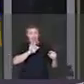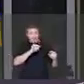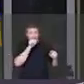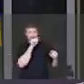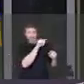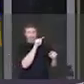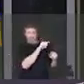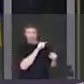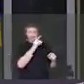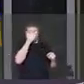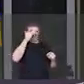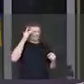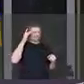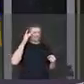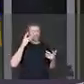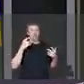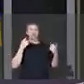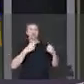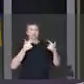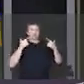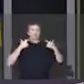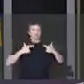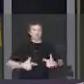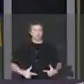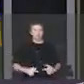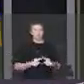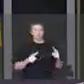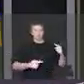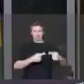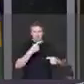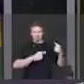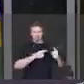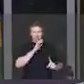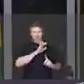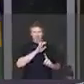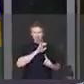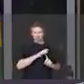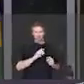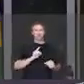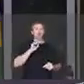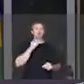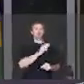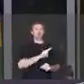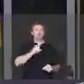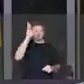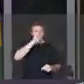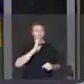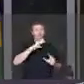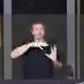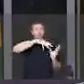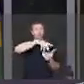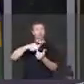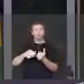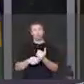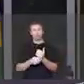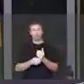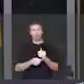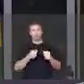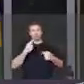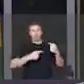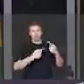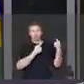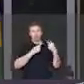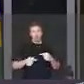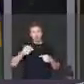de pessoas que teriam que ser isentas, estão fazendo política e sujando o nome do Brasil lá fora, fazendo política contra o